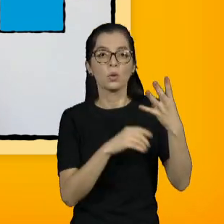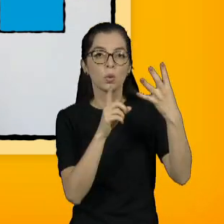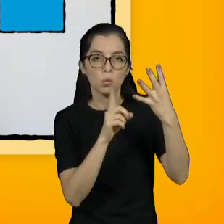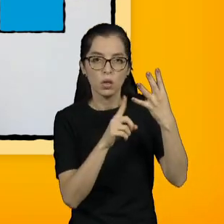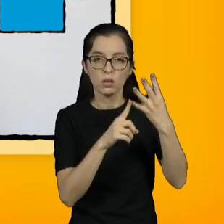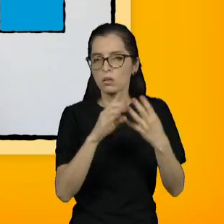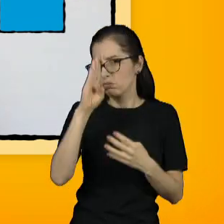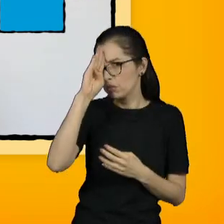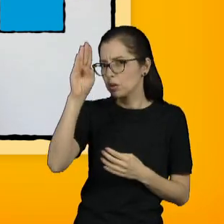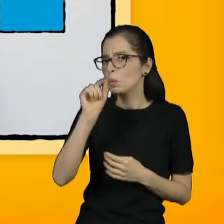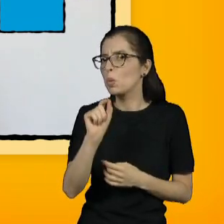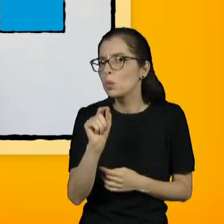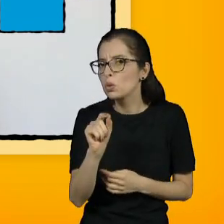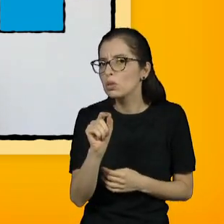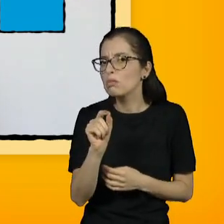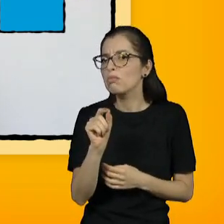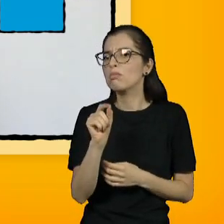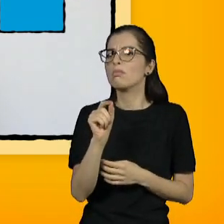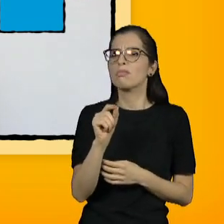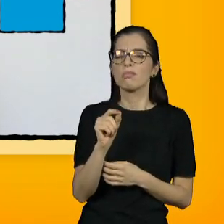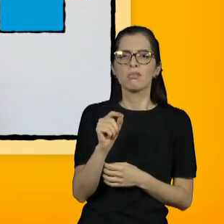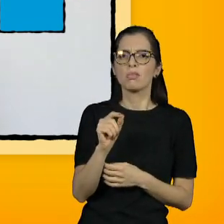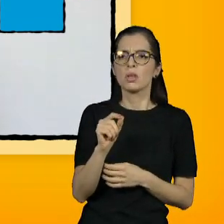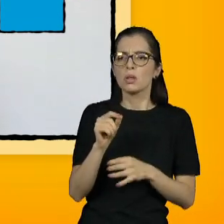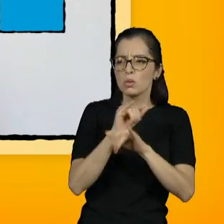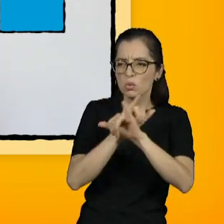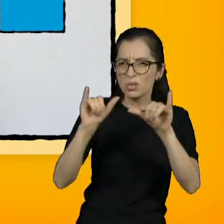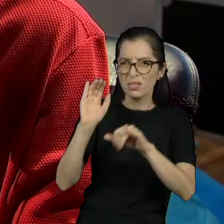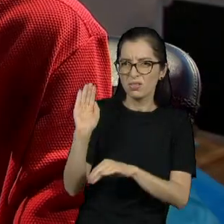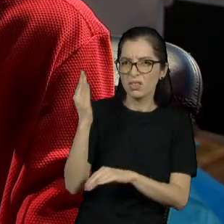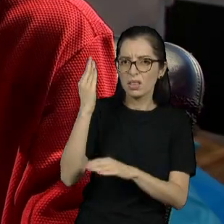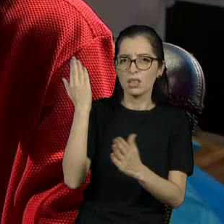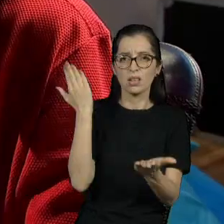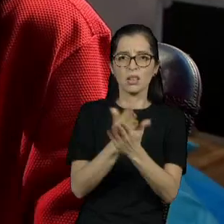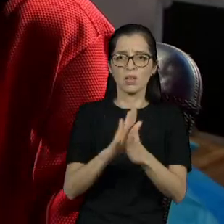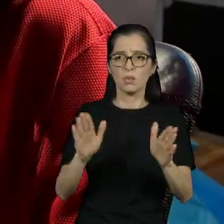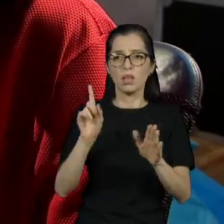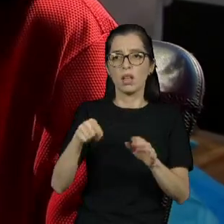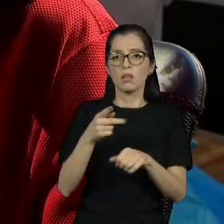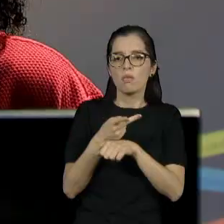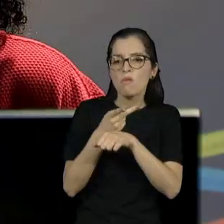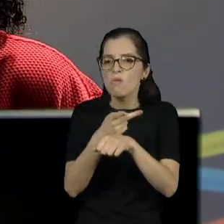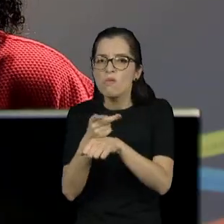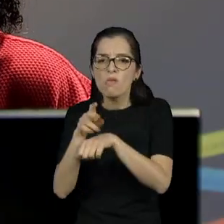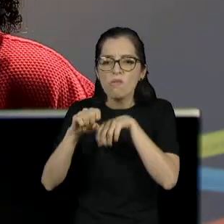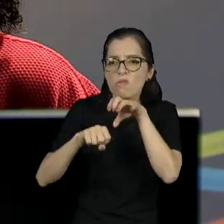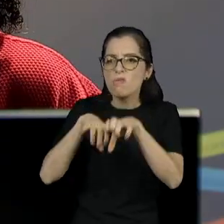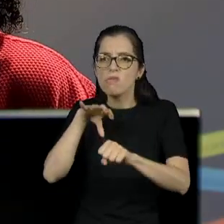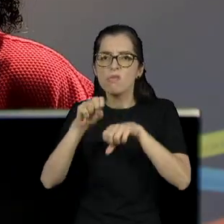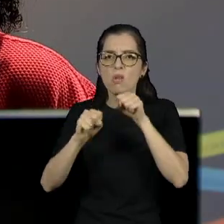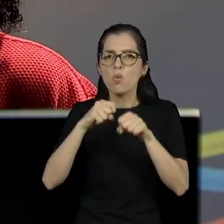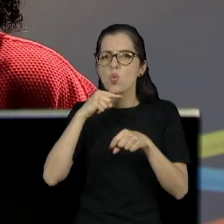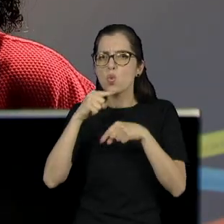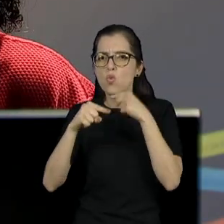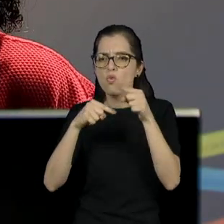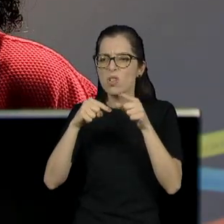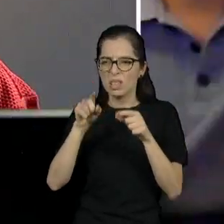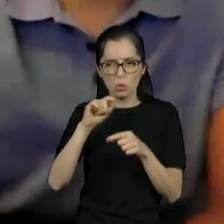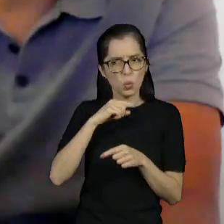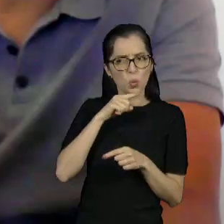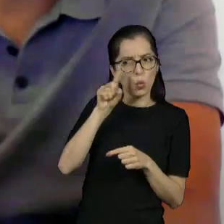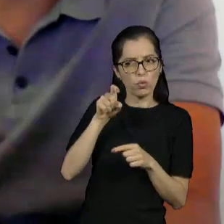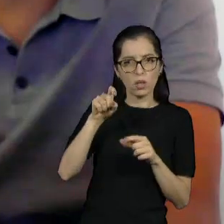a grande arma para a gente combater notícias falsas são os mecanismos de busca. Tá indeciso? Tá com uma pulga atrás da